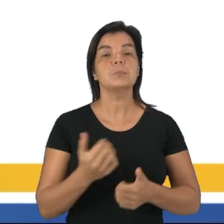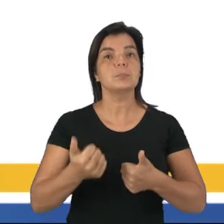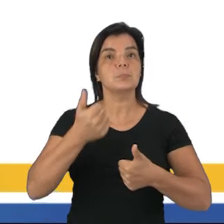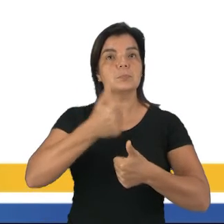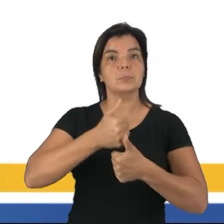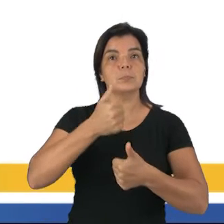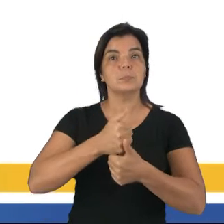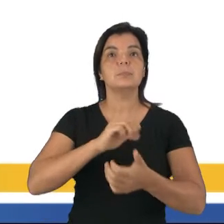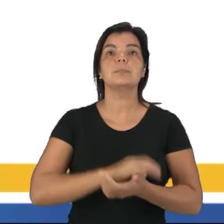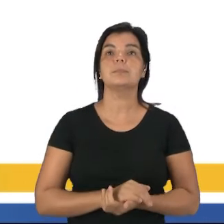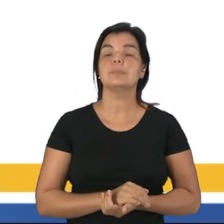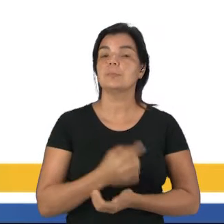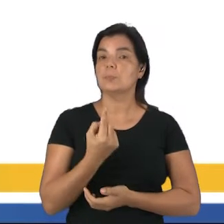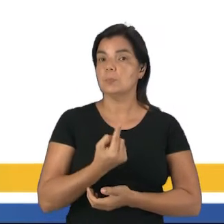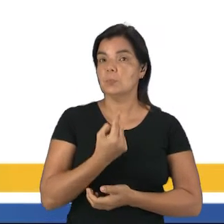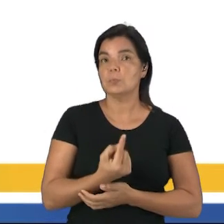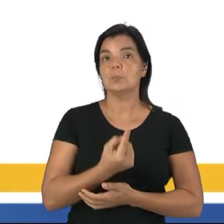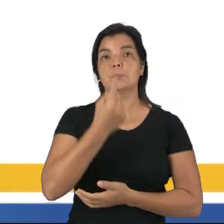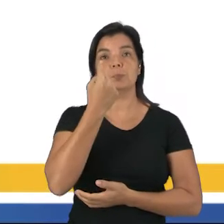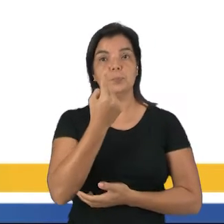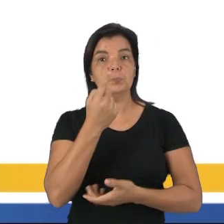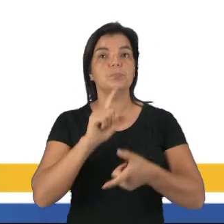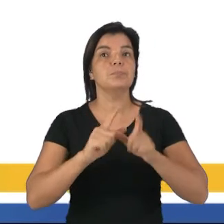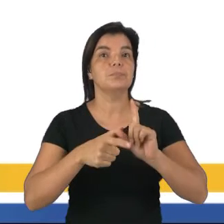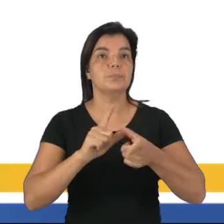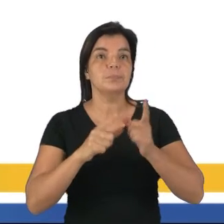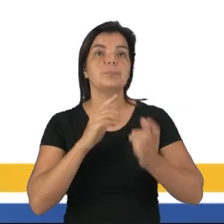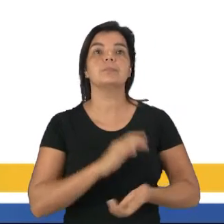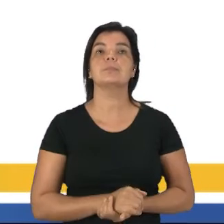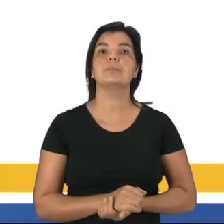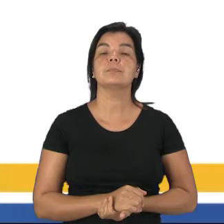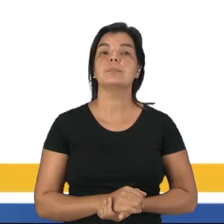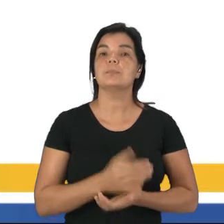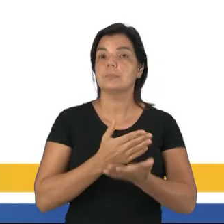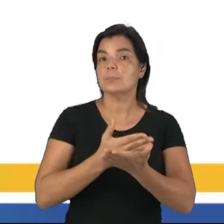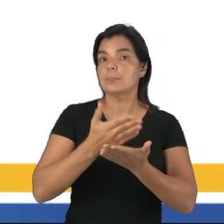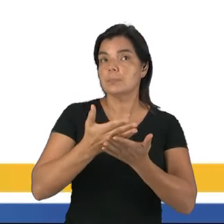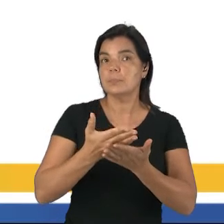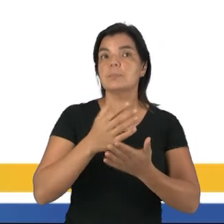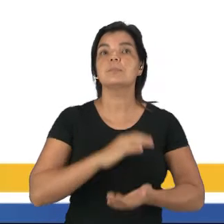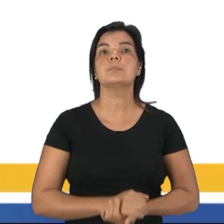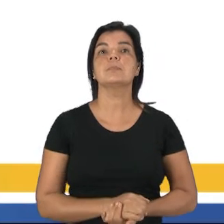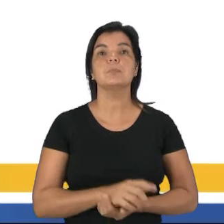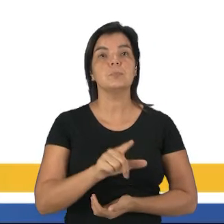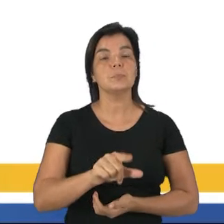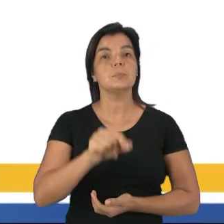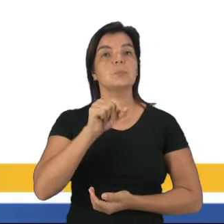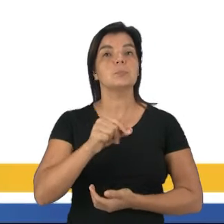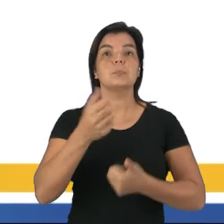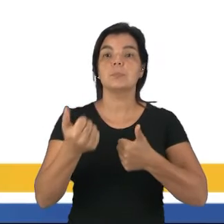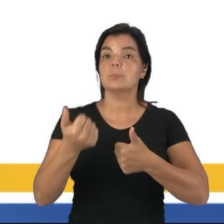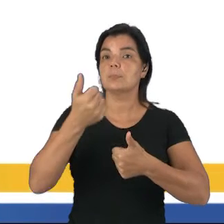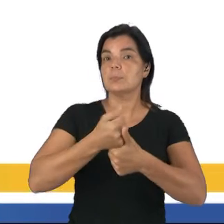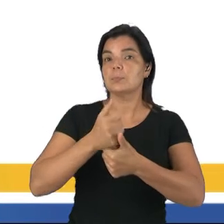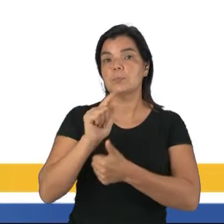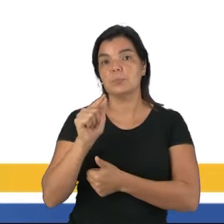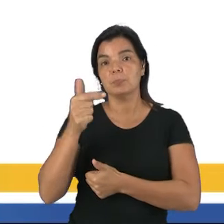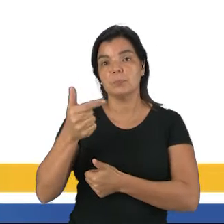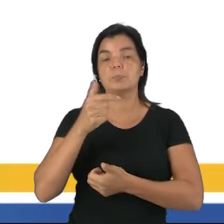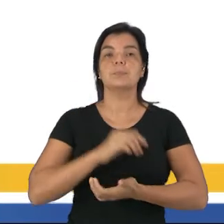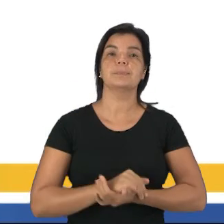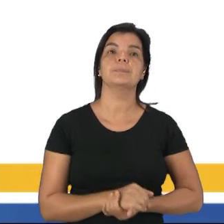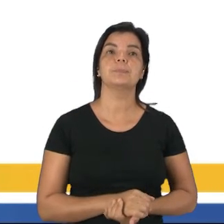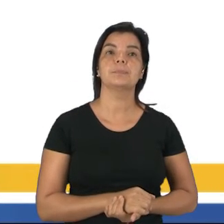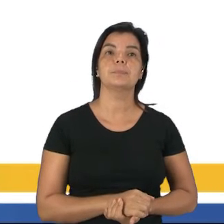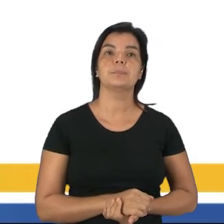da substituição, a intenção é isolar uma das incógnitas na equação inicialmente escolhida e fazer a substituição